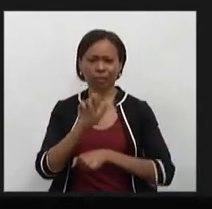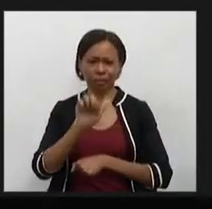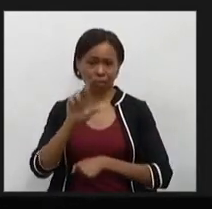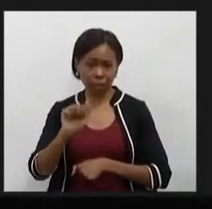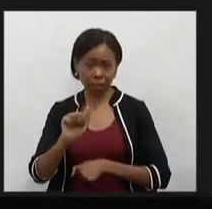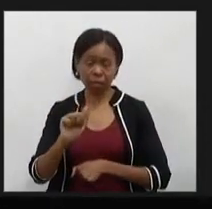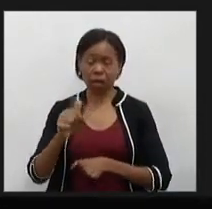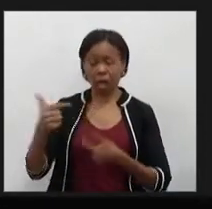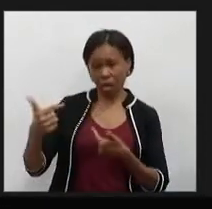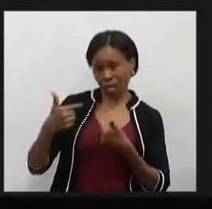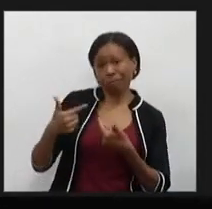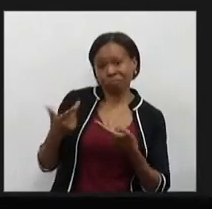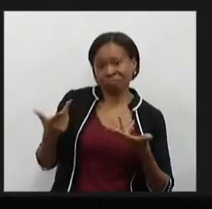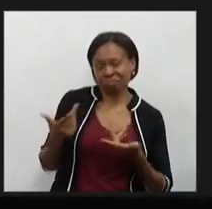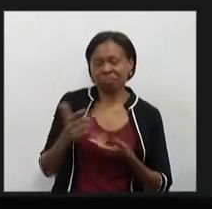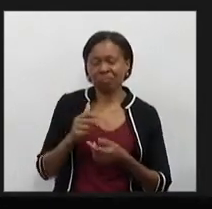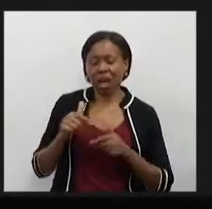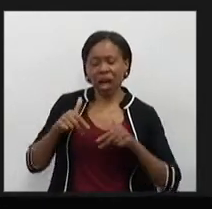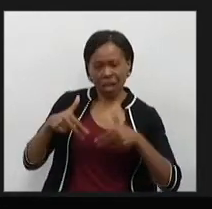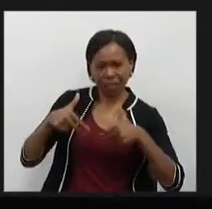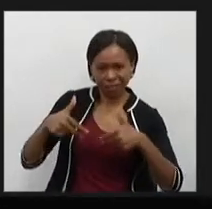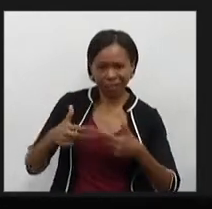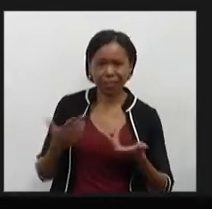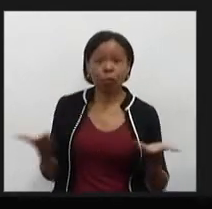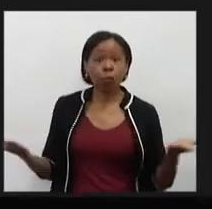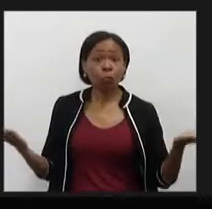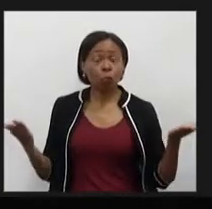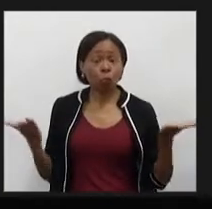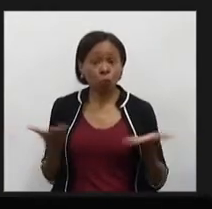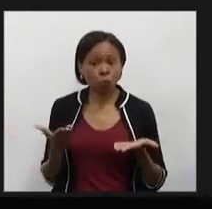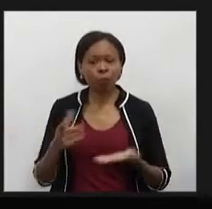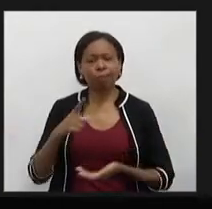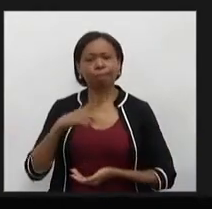ativista de doenças raras. Então, presidente, hoje a gente tem